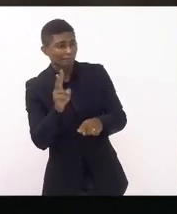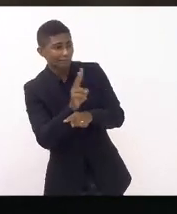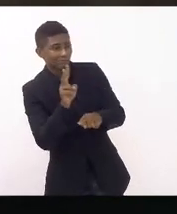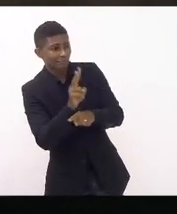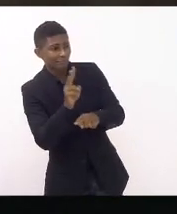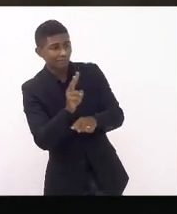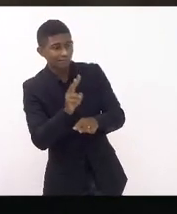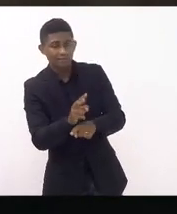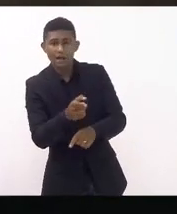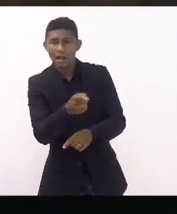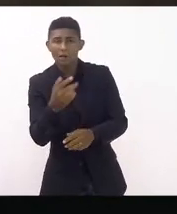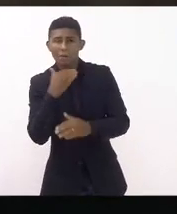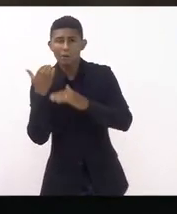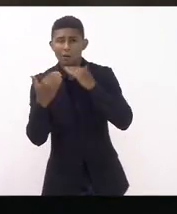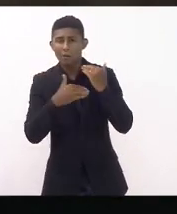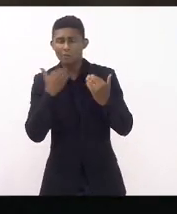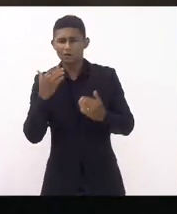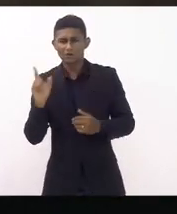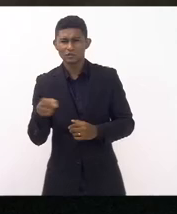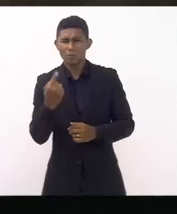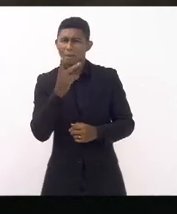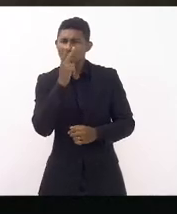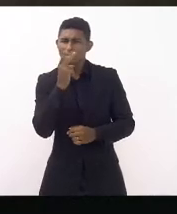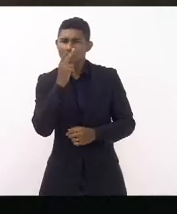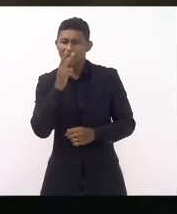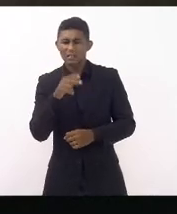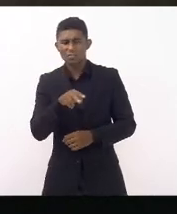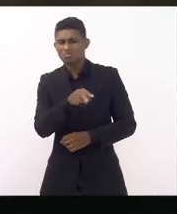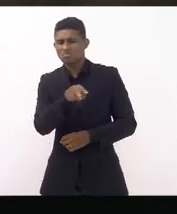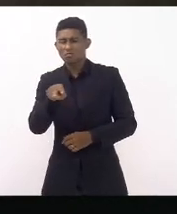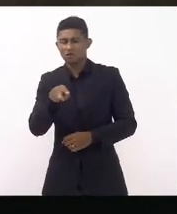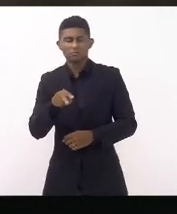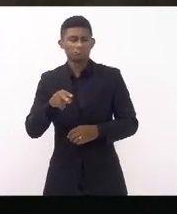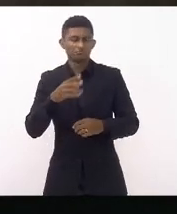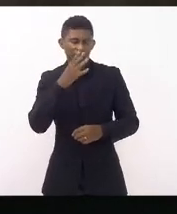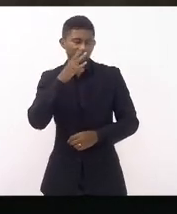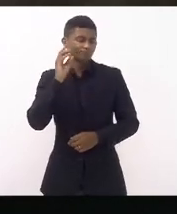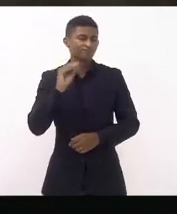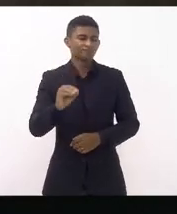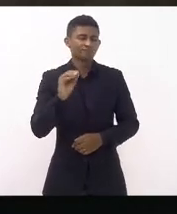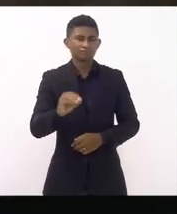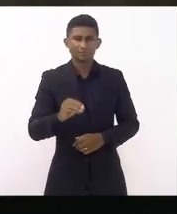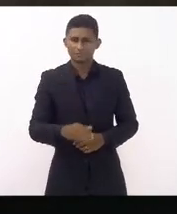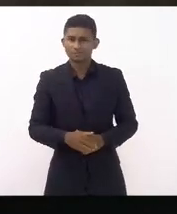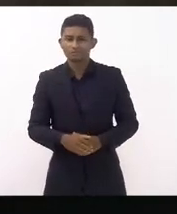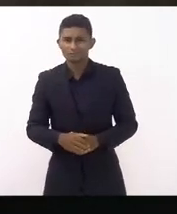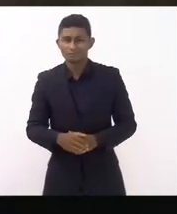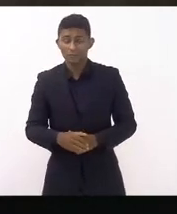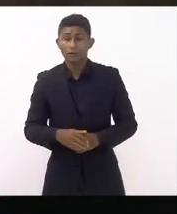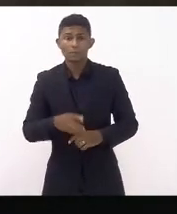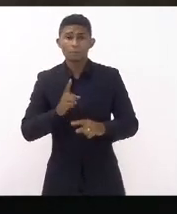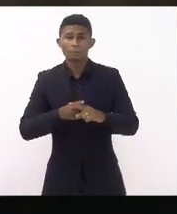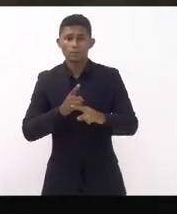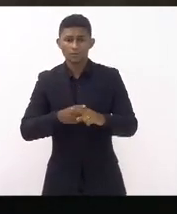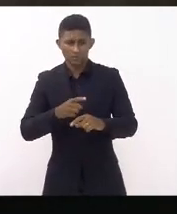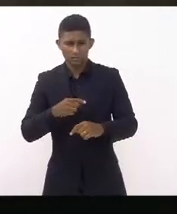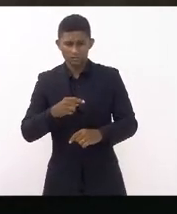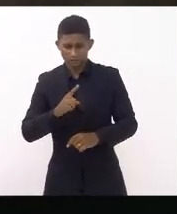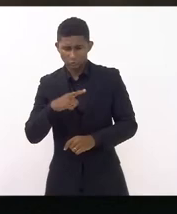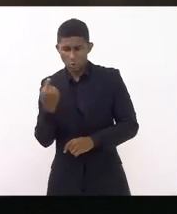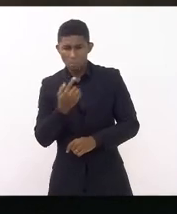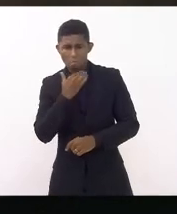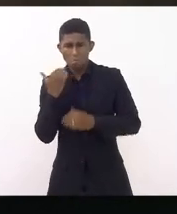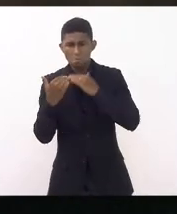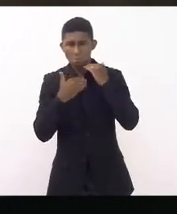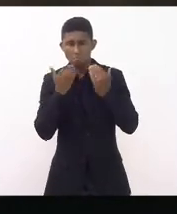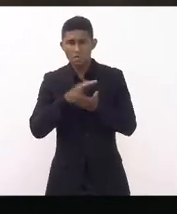hipócritas, nós estamos sendo mentirosos, a gente está jogando o jogo porque não é a gente que está morrendo, eu repito, não é a gente que está morrendo. Ah, mas